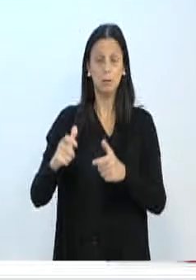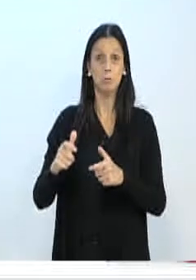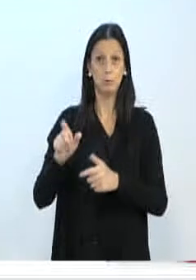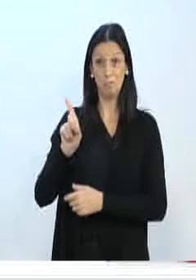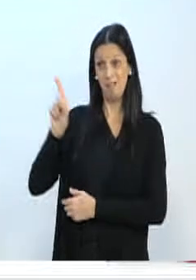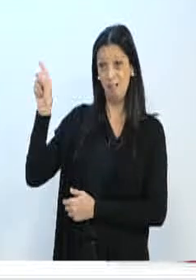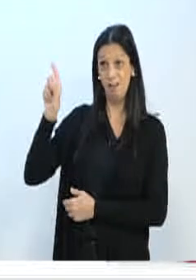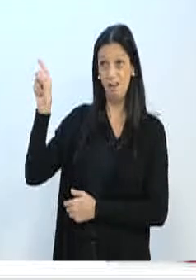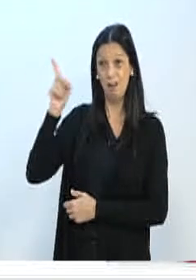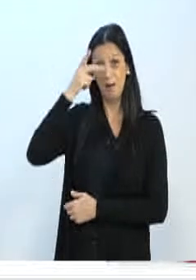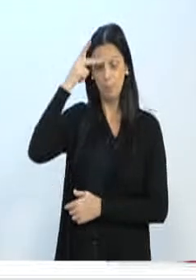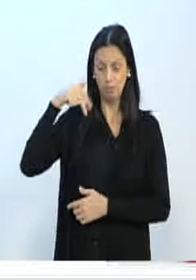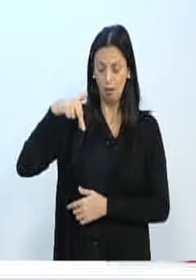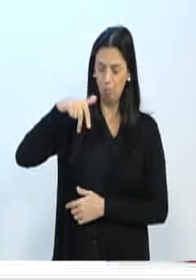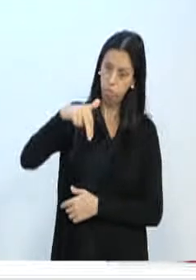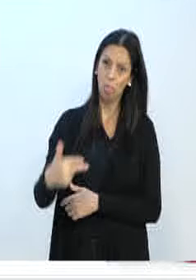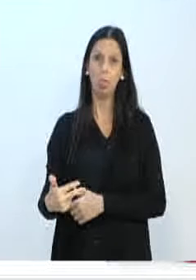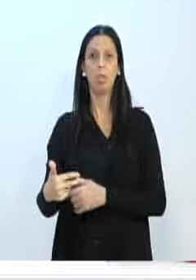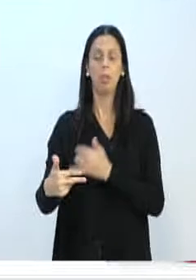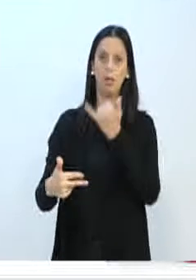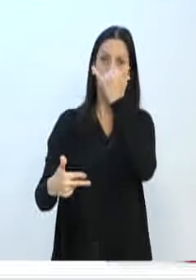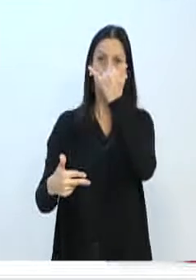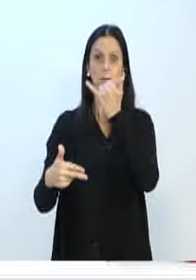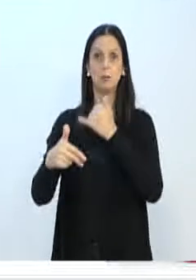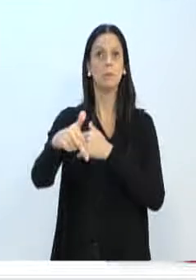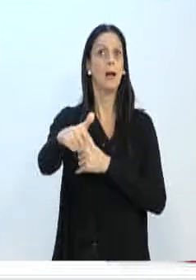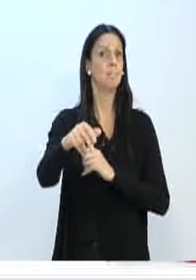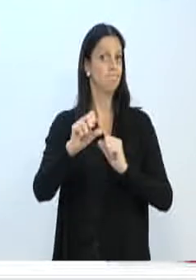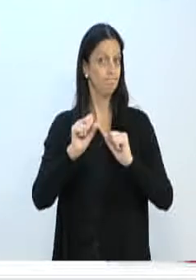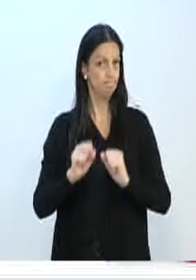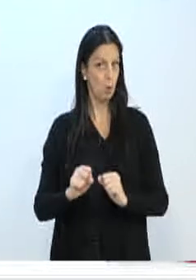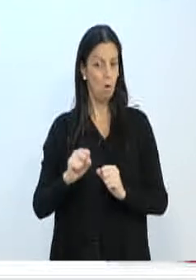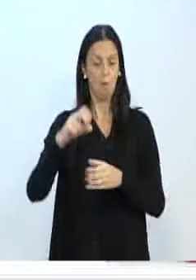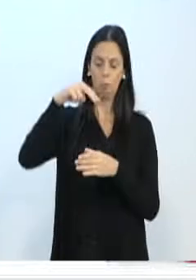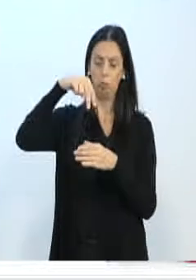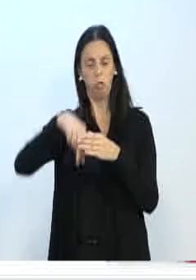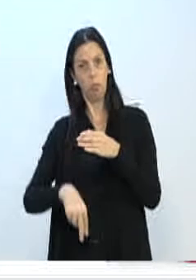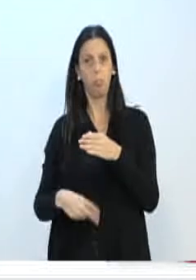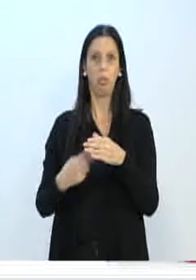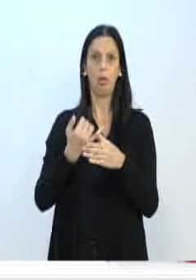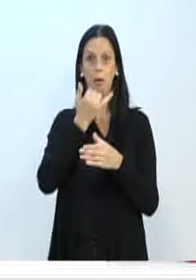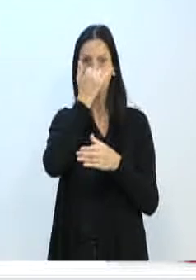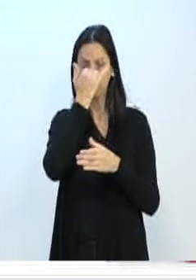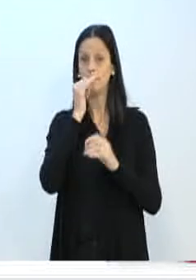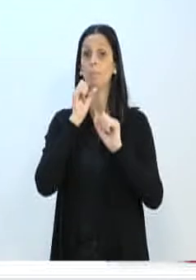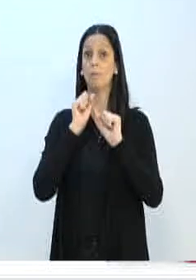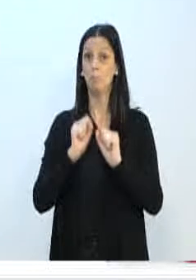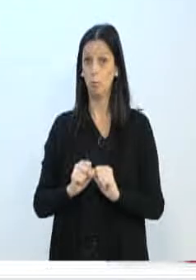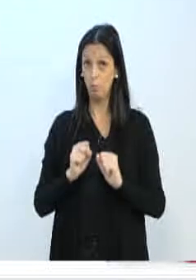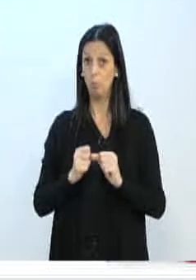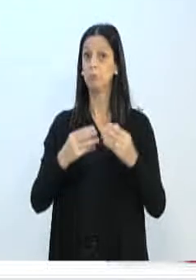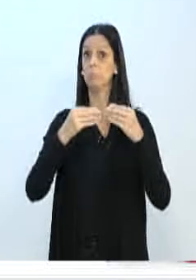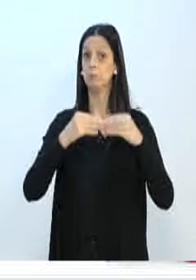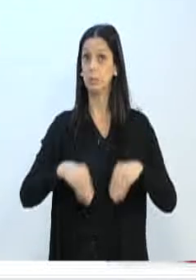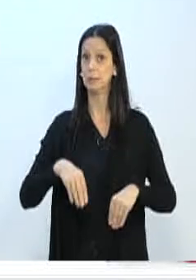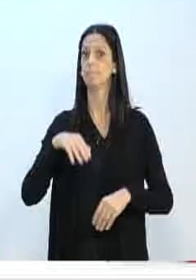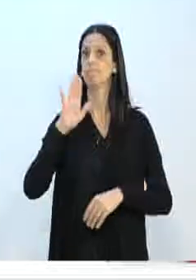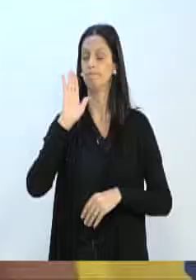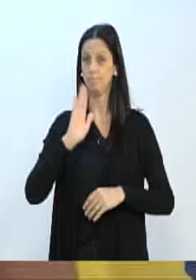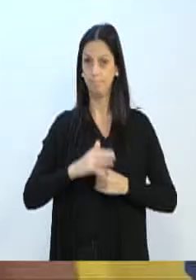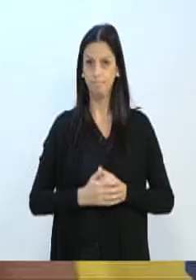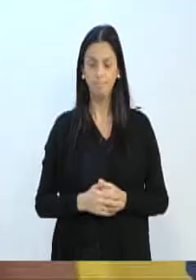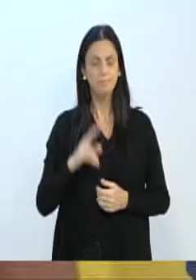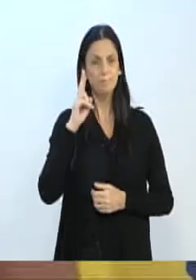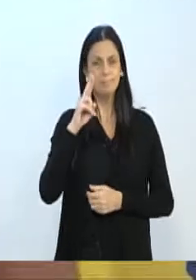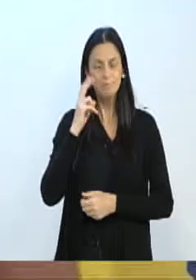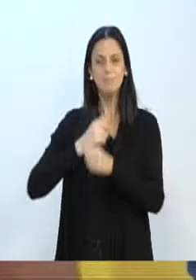acaba pisando ali naquele buraco e acaba caindo, tenho certeza que o dano vai ser muito grande. Eu lembro que há muitos e muitos